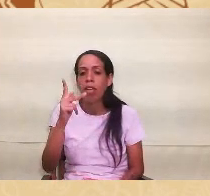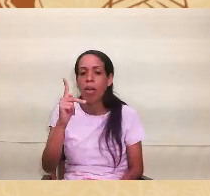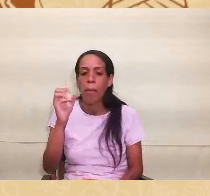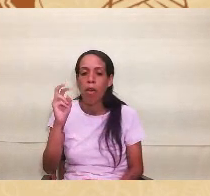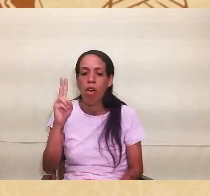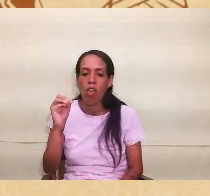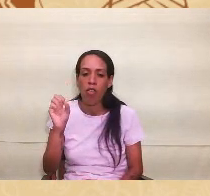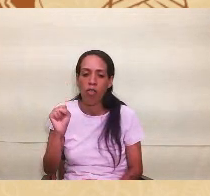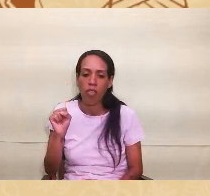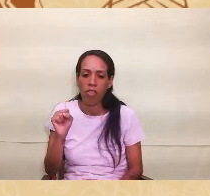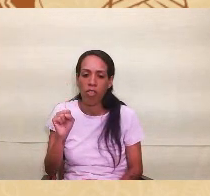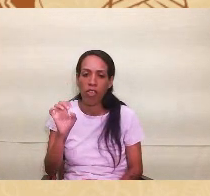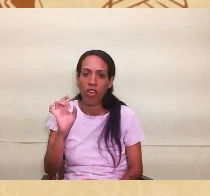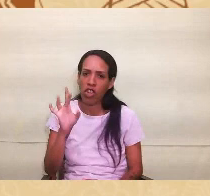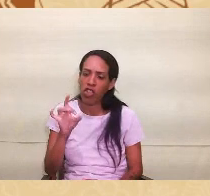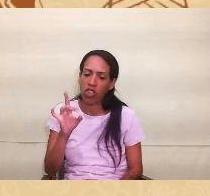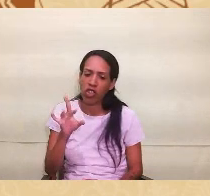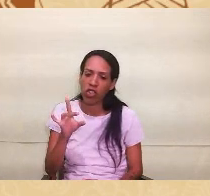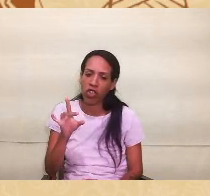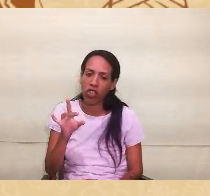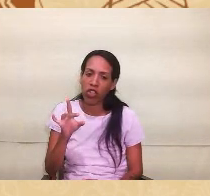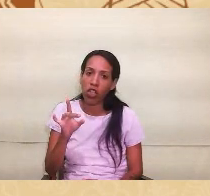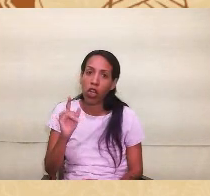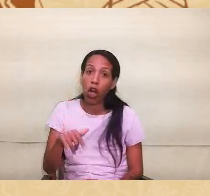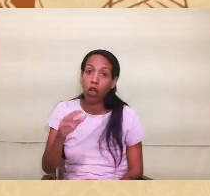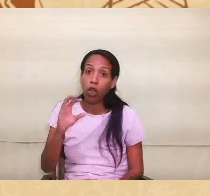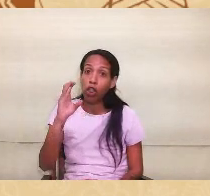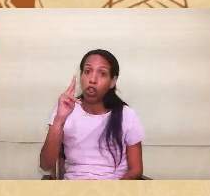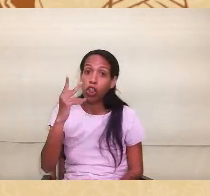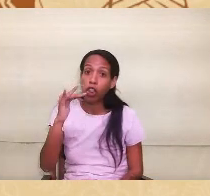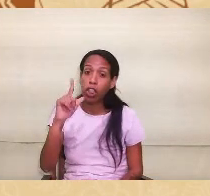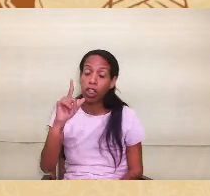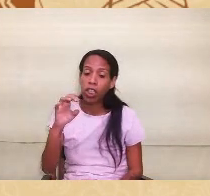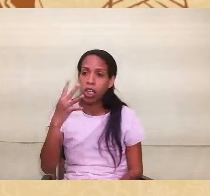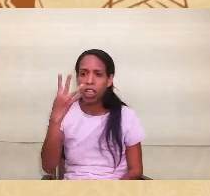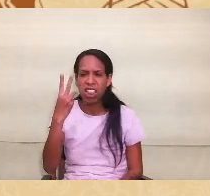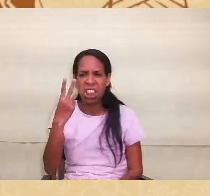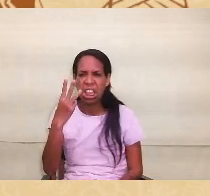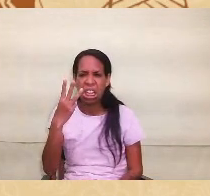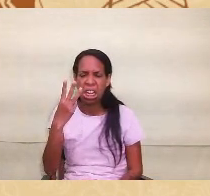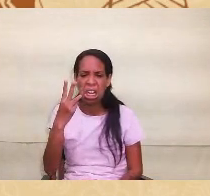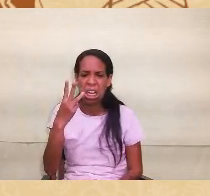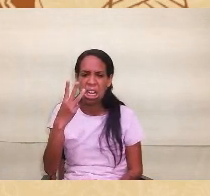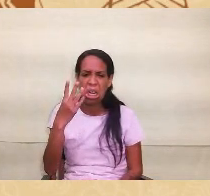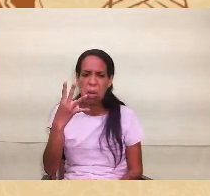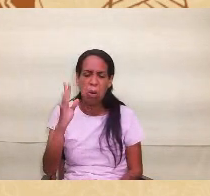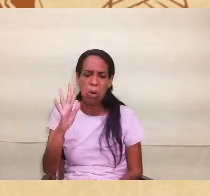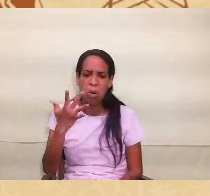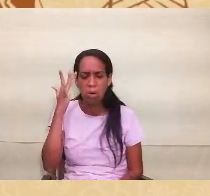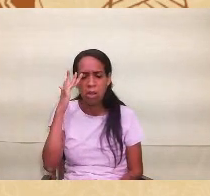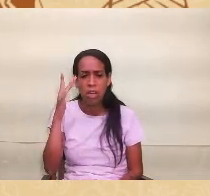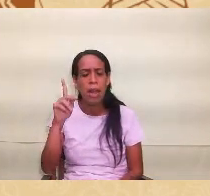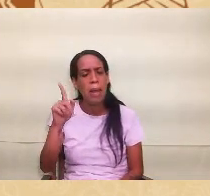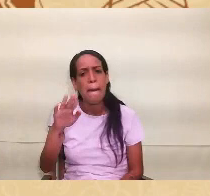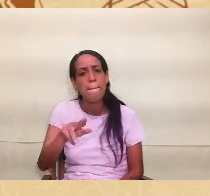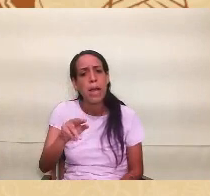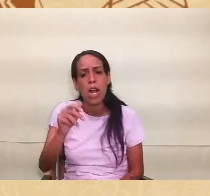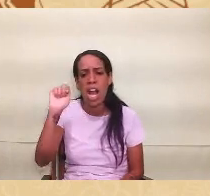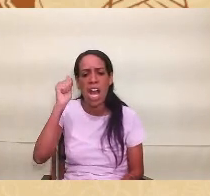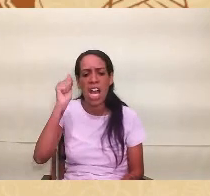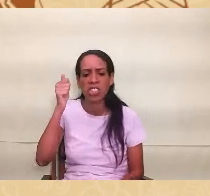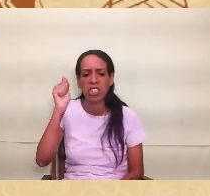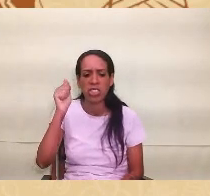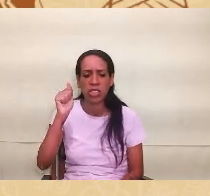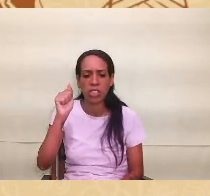são três povos no Chile. Né? Três ou quatro povos no Chile. Mesma coisa quase na Argentina. Então, meu